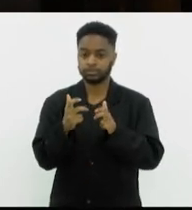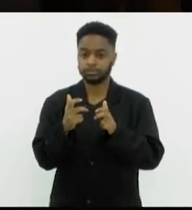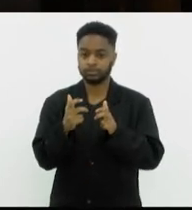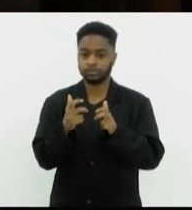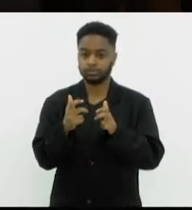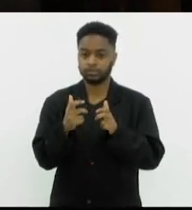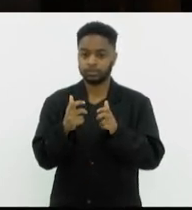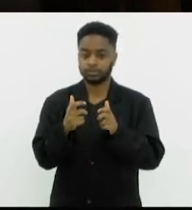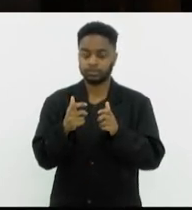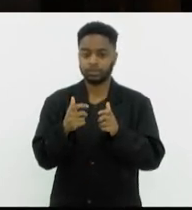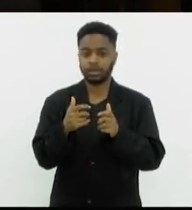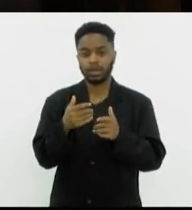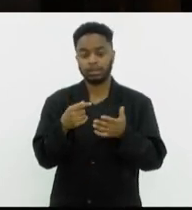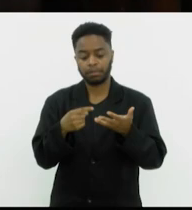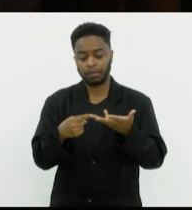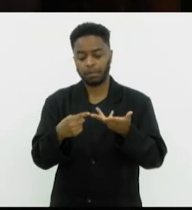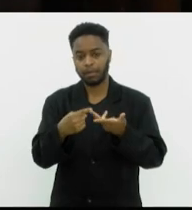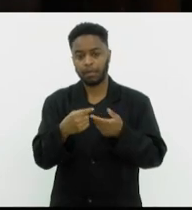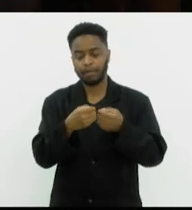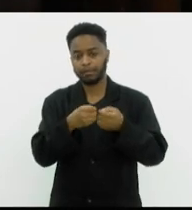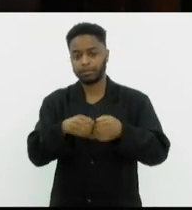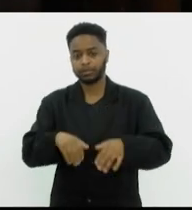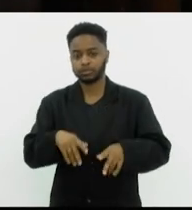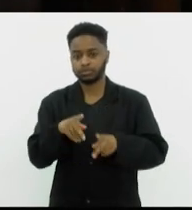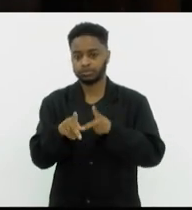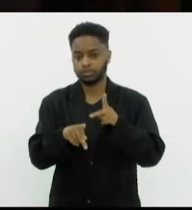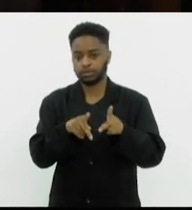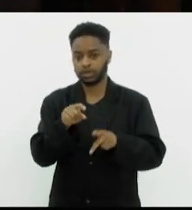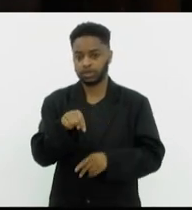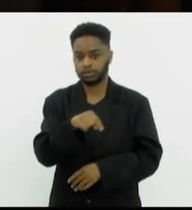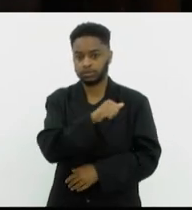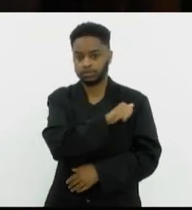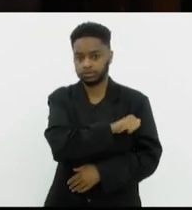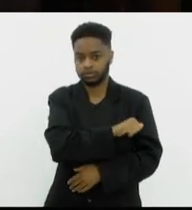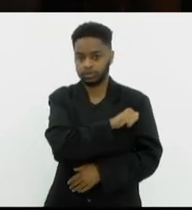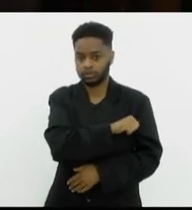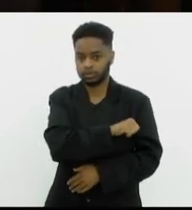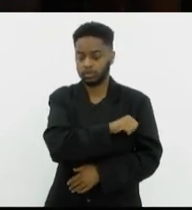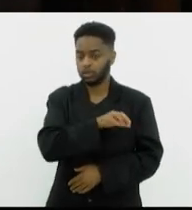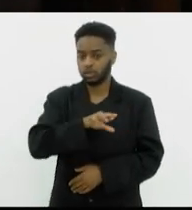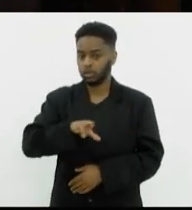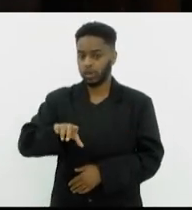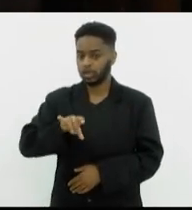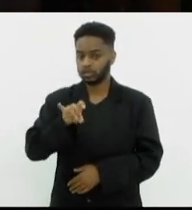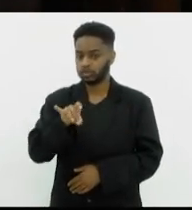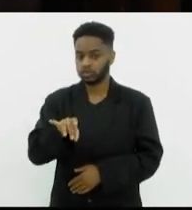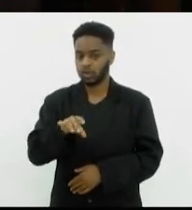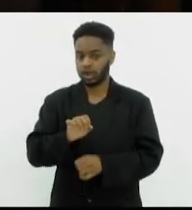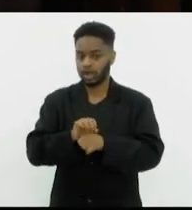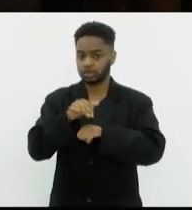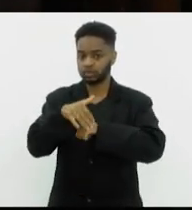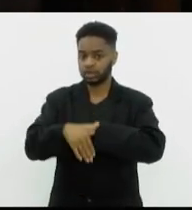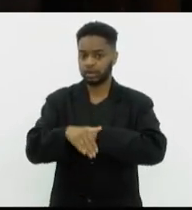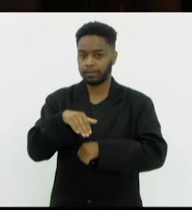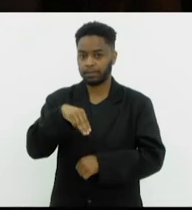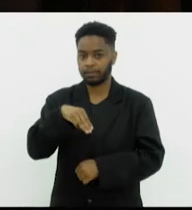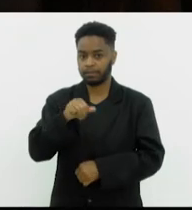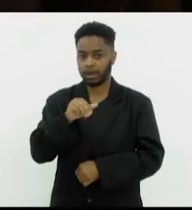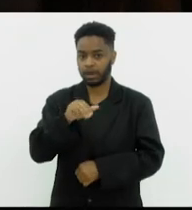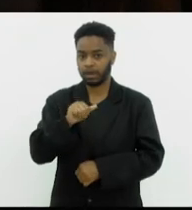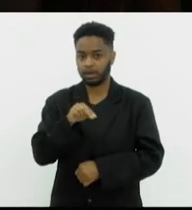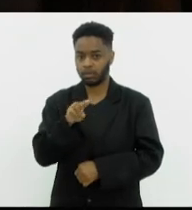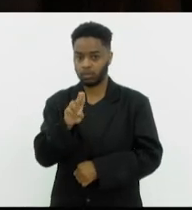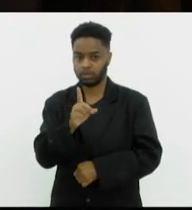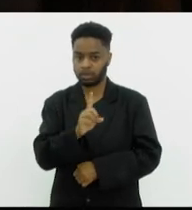têm afetado um grande contingente da população do nosso estado, não só de Cachoeiras de Macacu, mas ali um